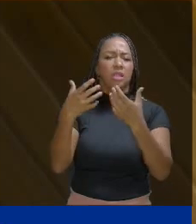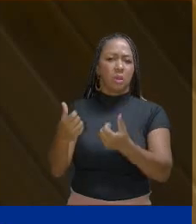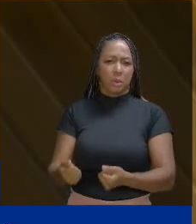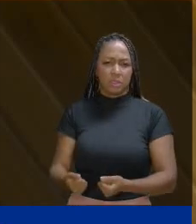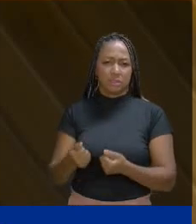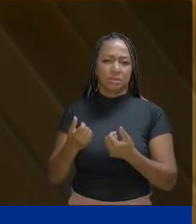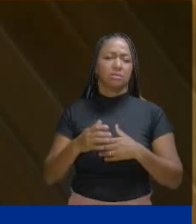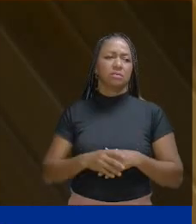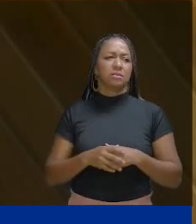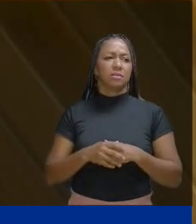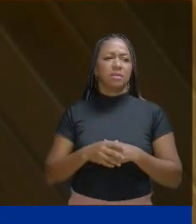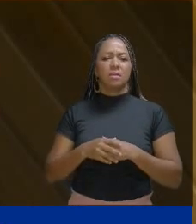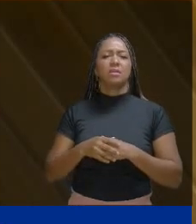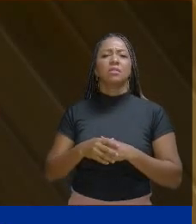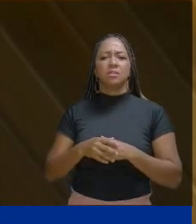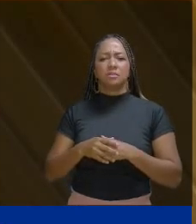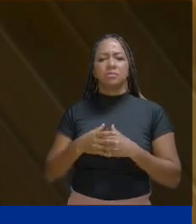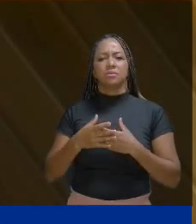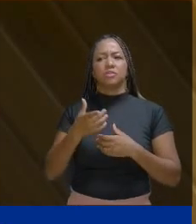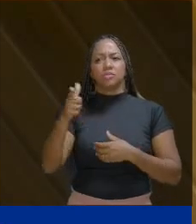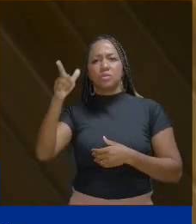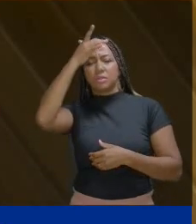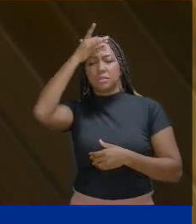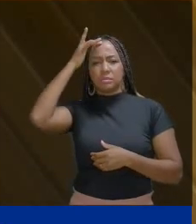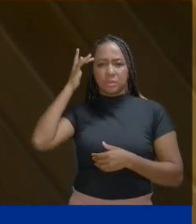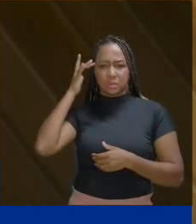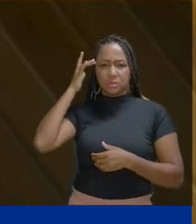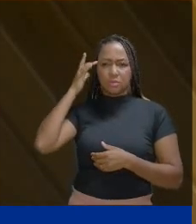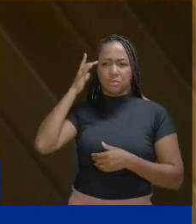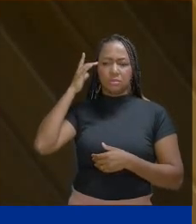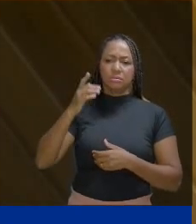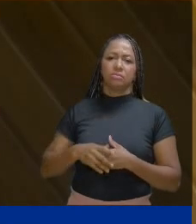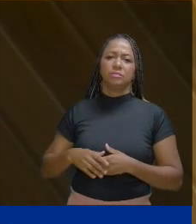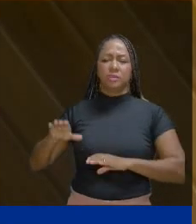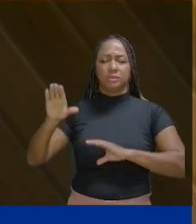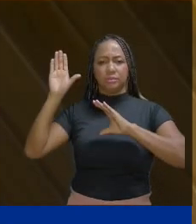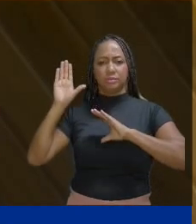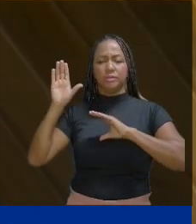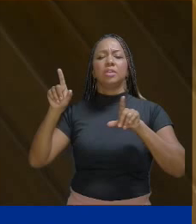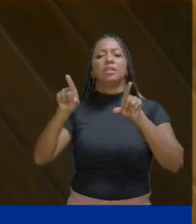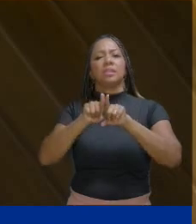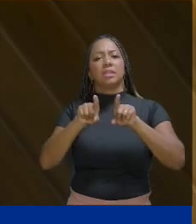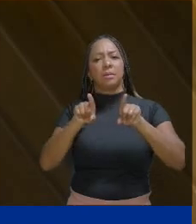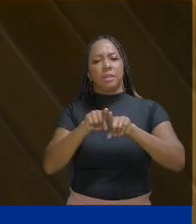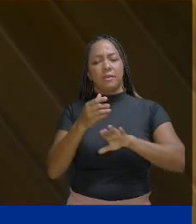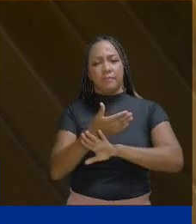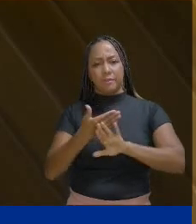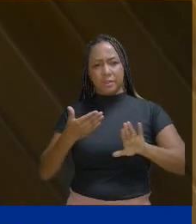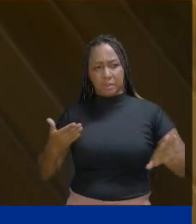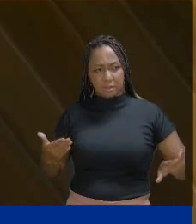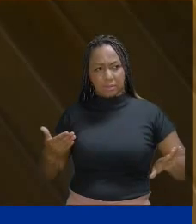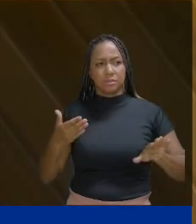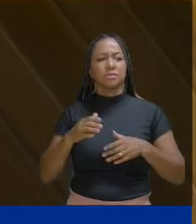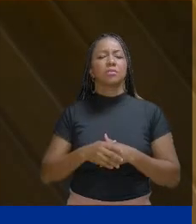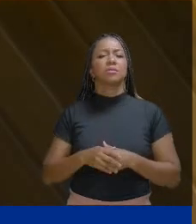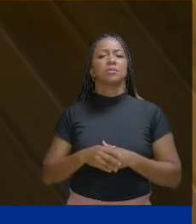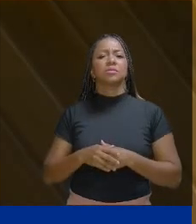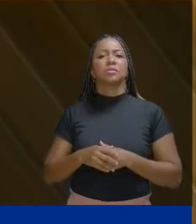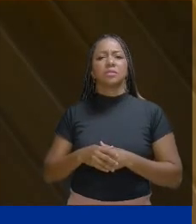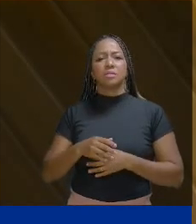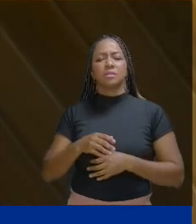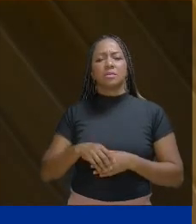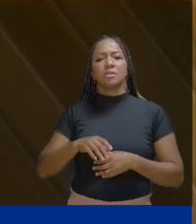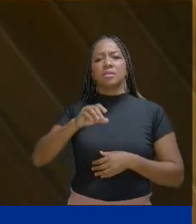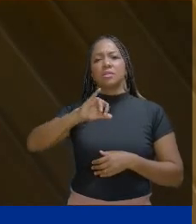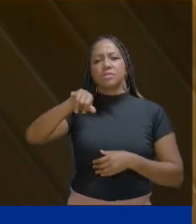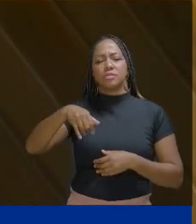admite a inclusão no polo passivo de terceiro não candidato. Por outro lado, estou afastando a mesma preliminar em relação a